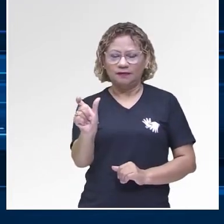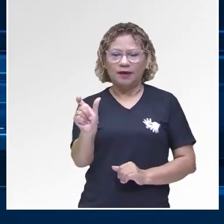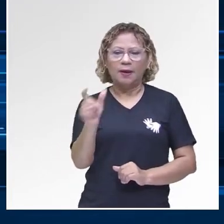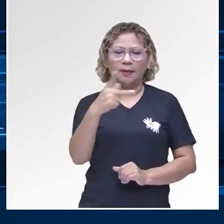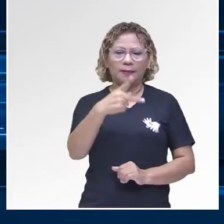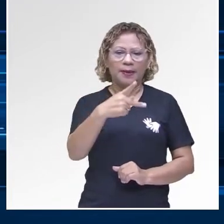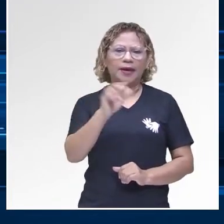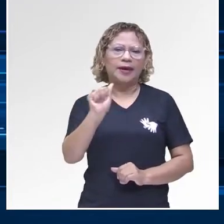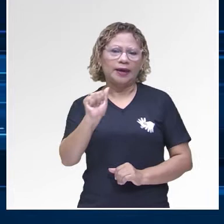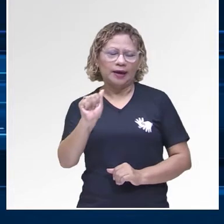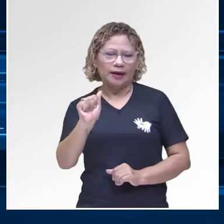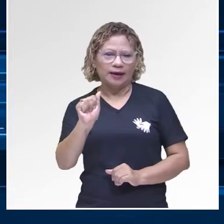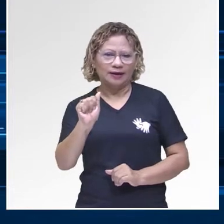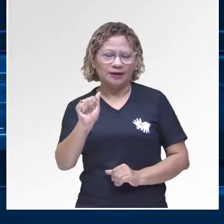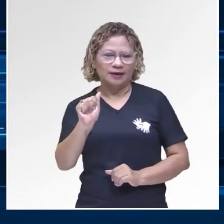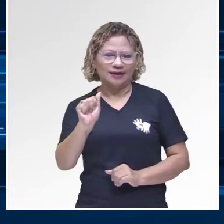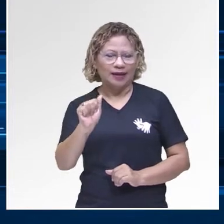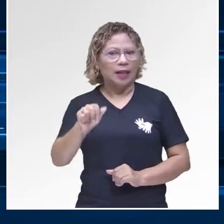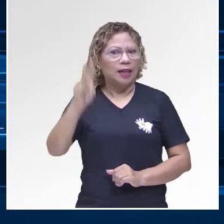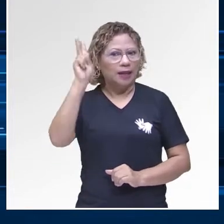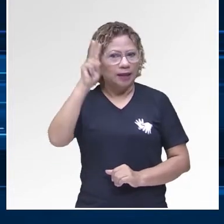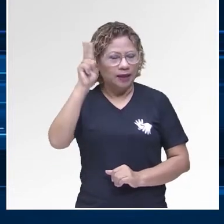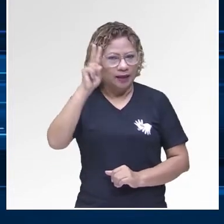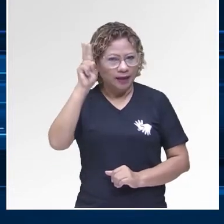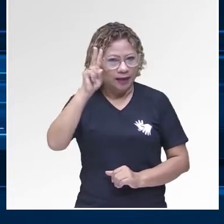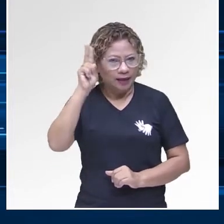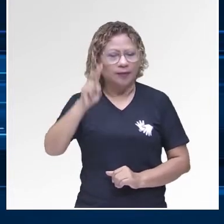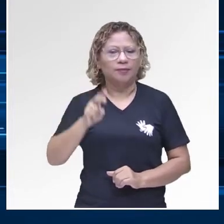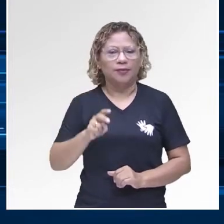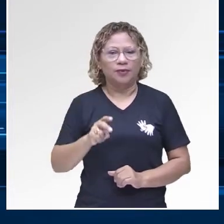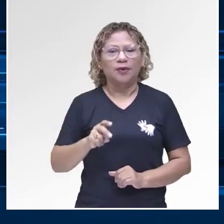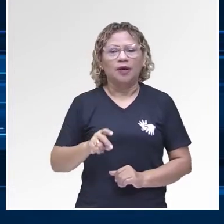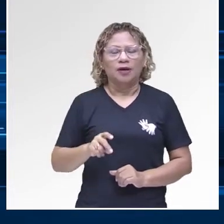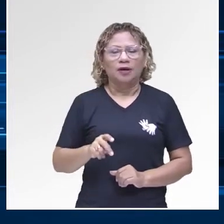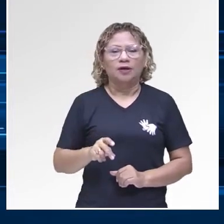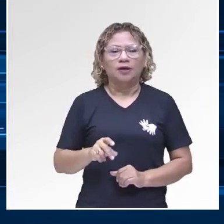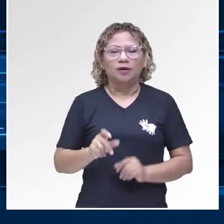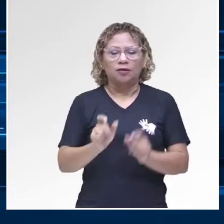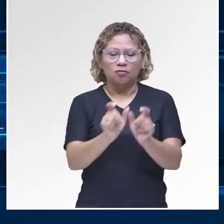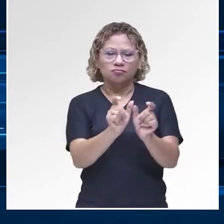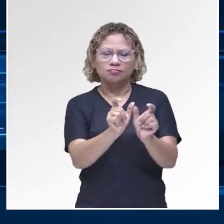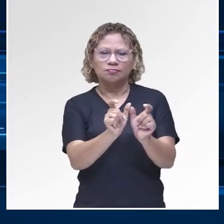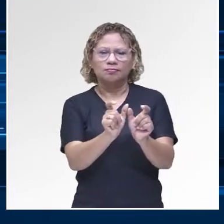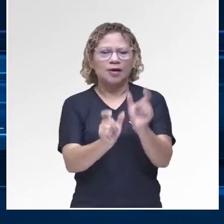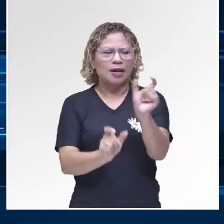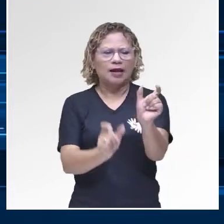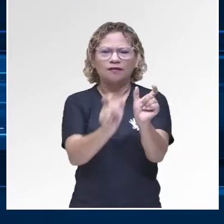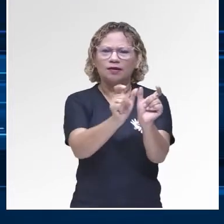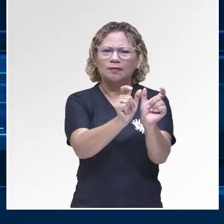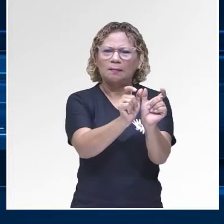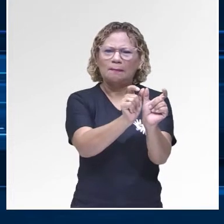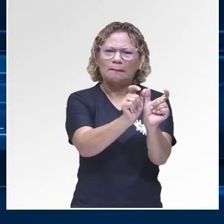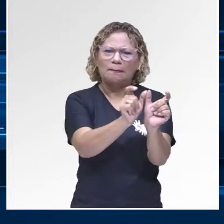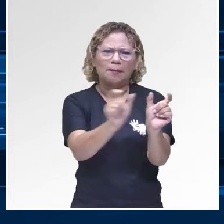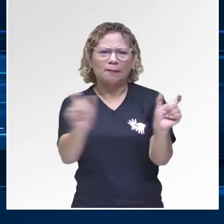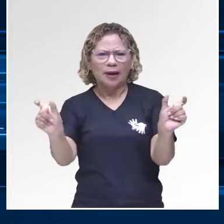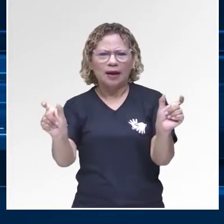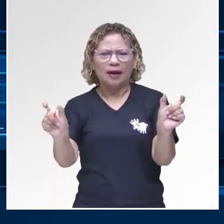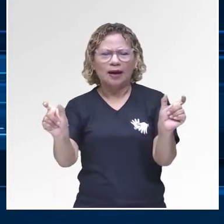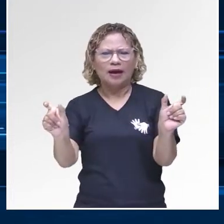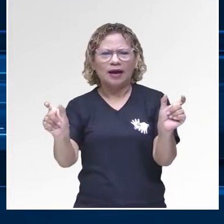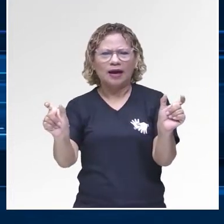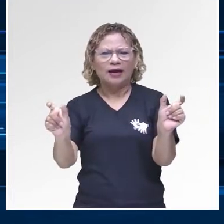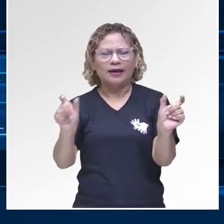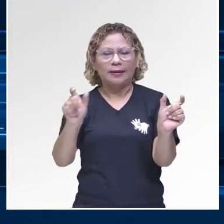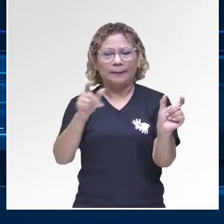caso, pessoal, é a abreviação de progressão aritmética, tá? Então, quando eu falo PA,